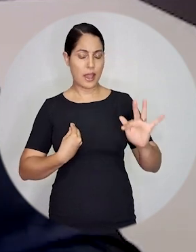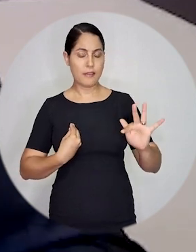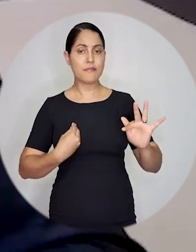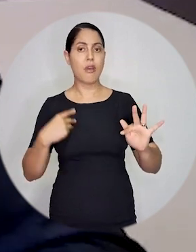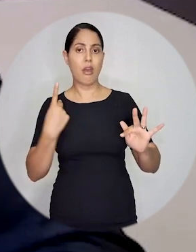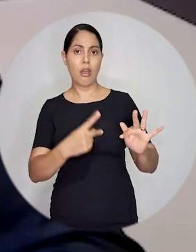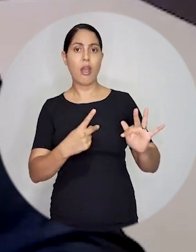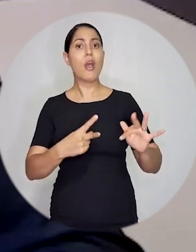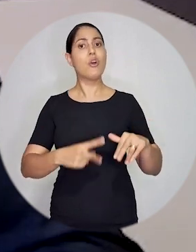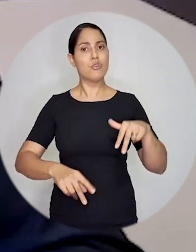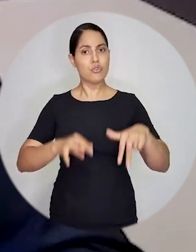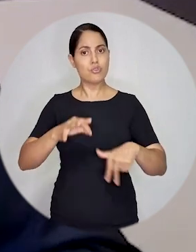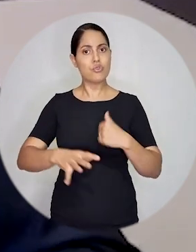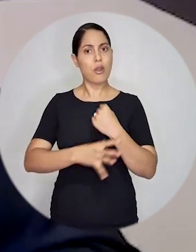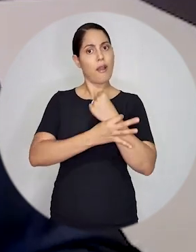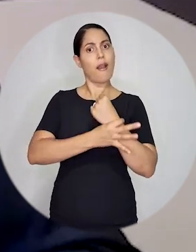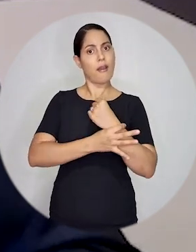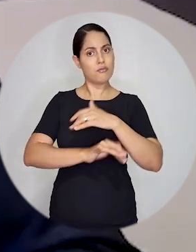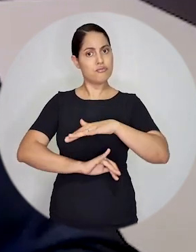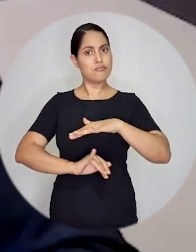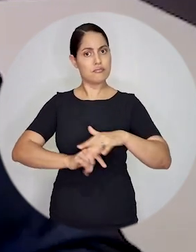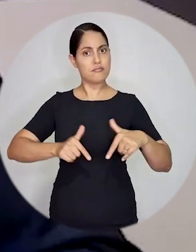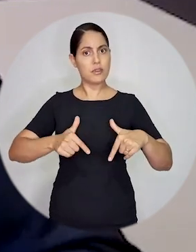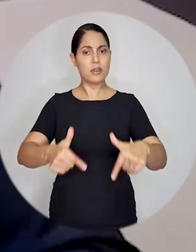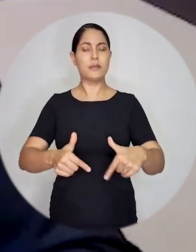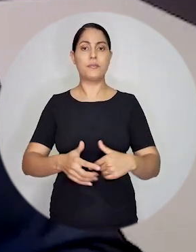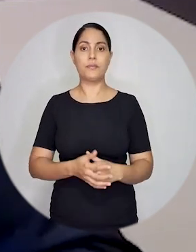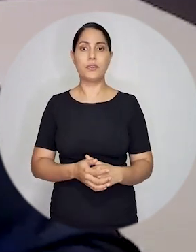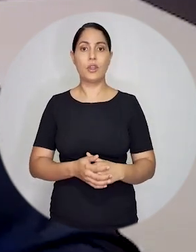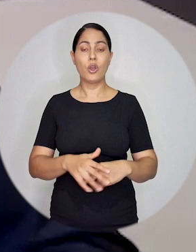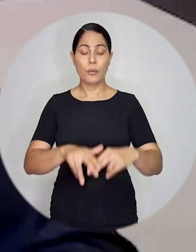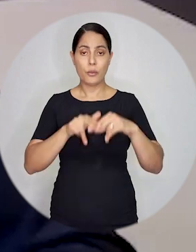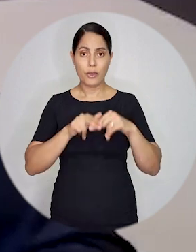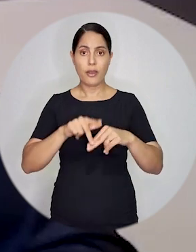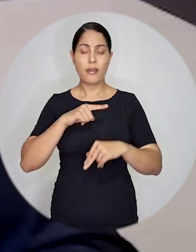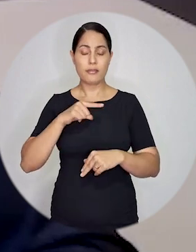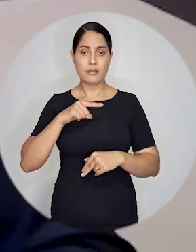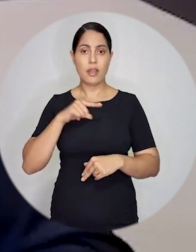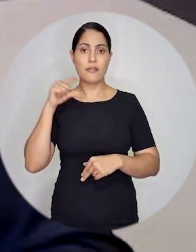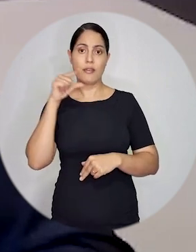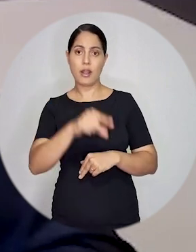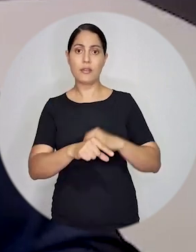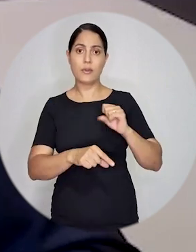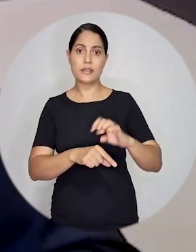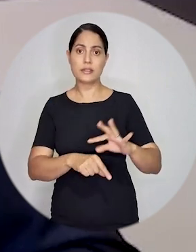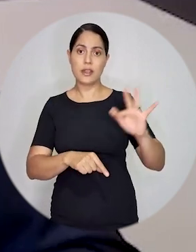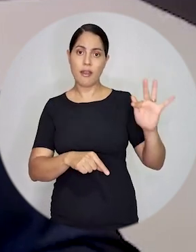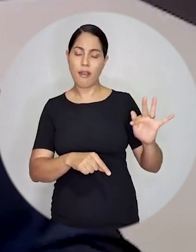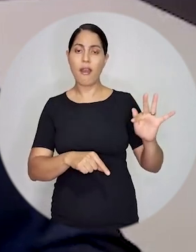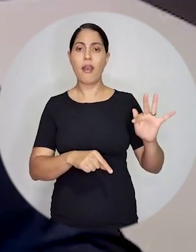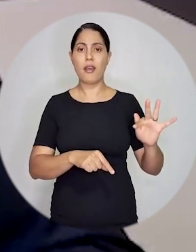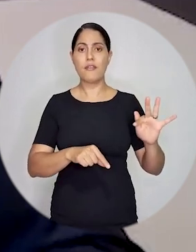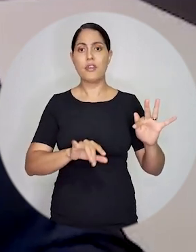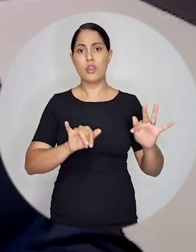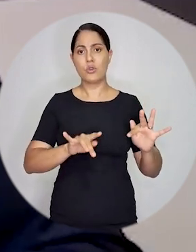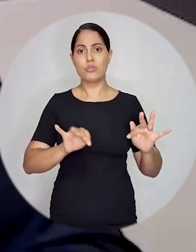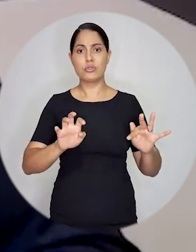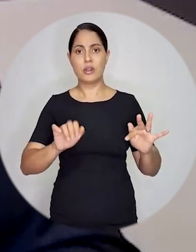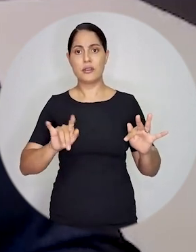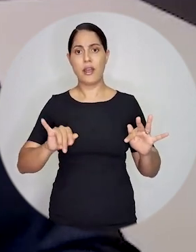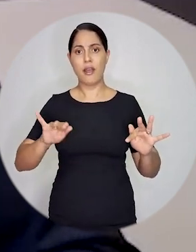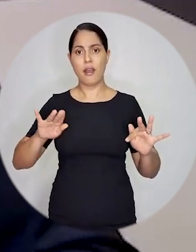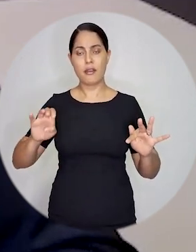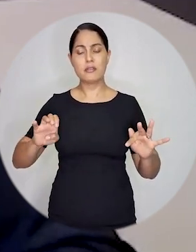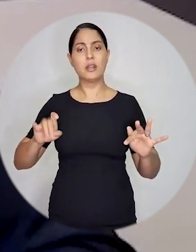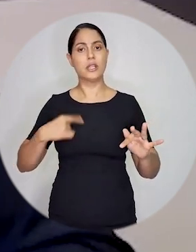de garantias pelo Parlamento Brasileiro, houve uma ação direta de inconstitucionalidade no Supremo e a OAB se habilitou como